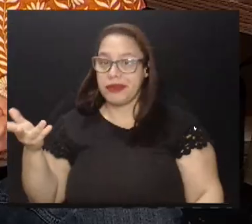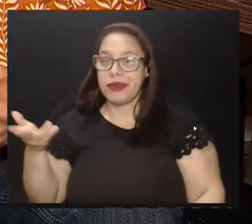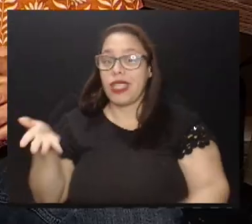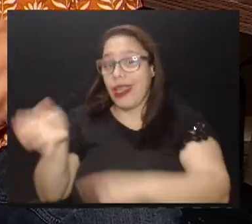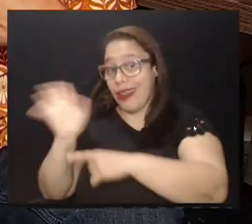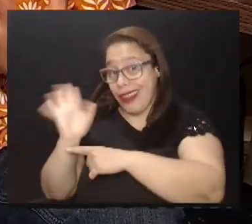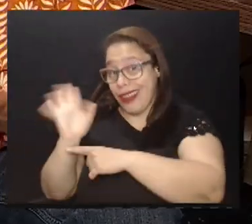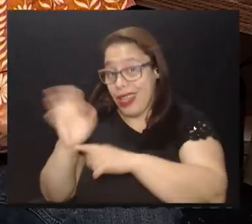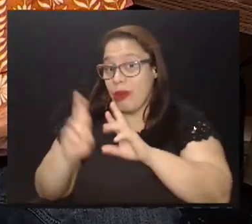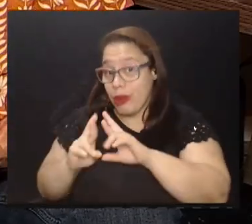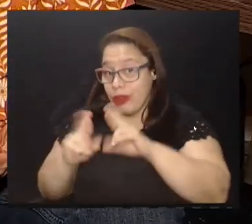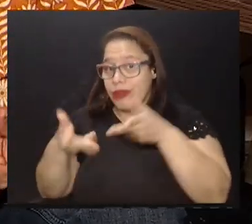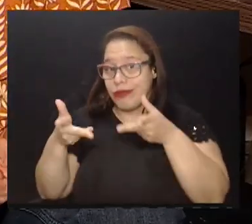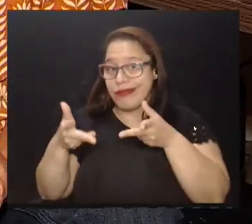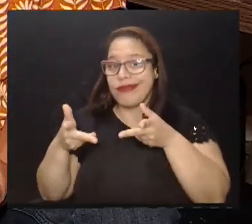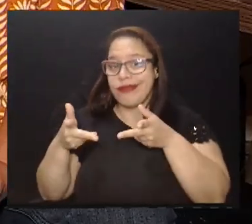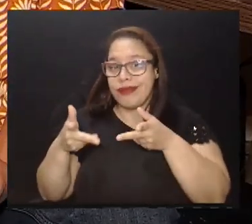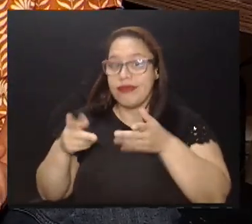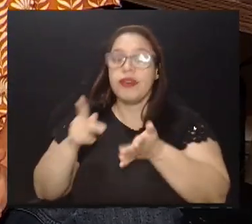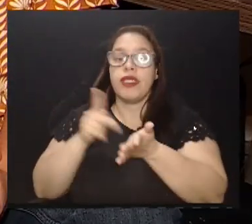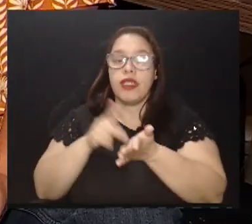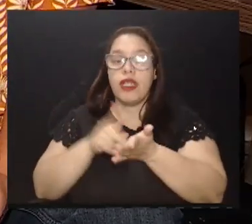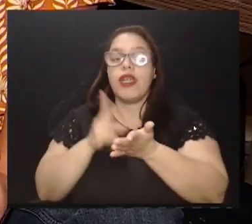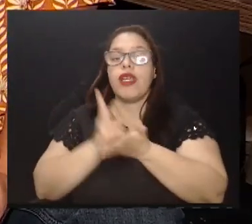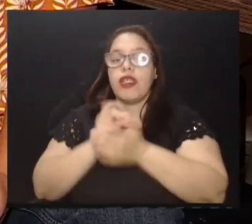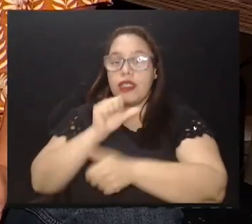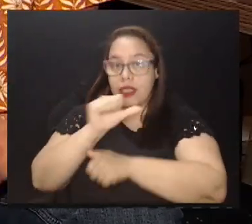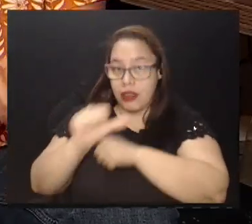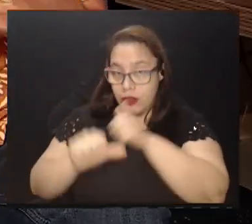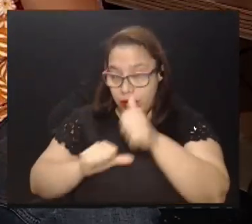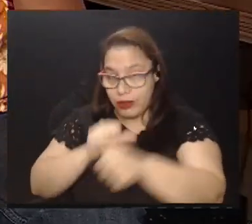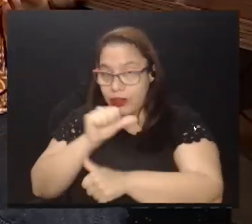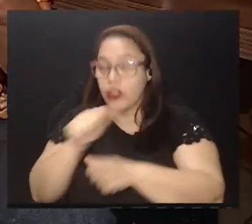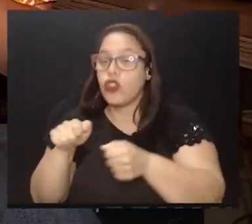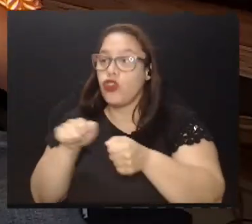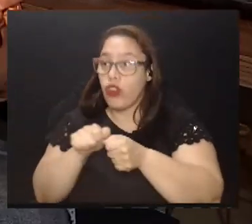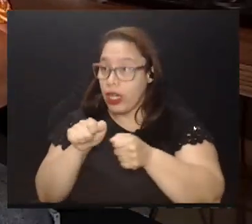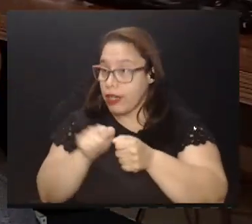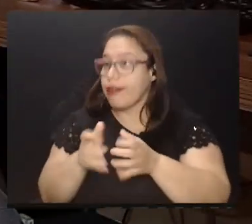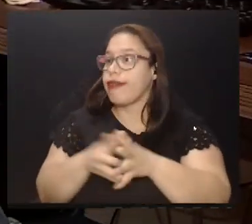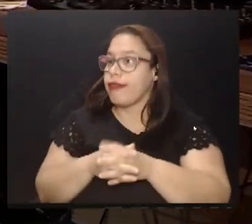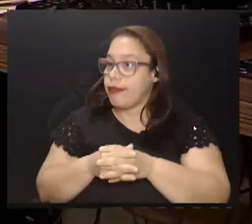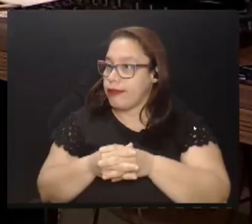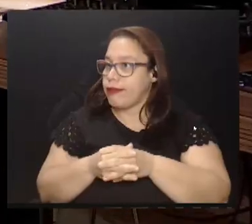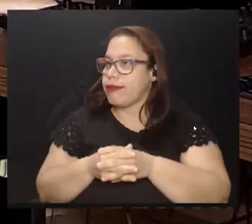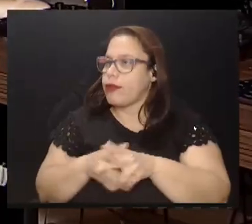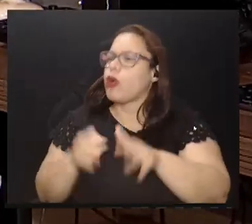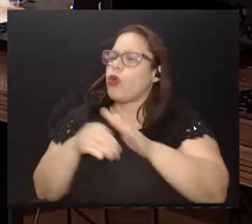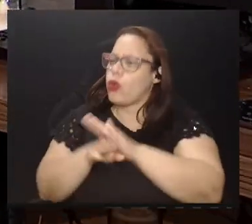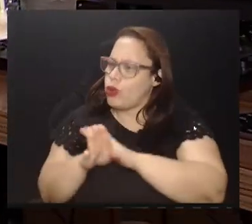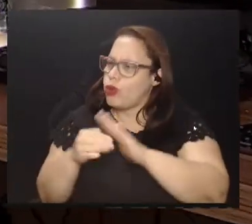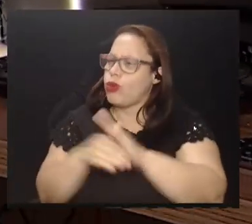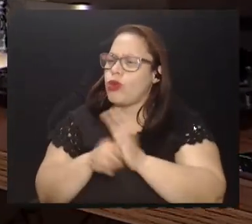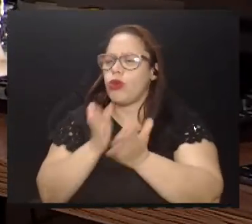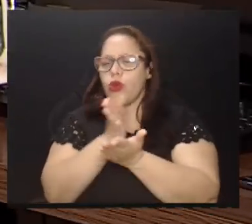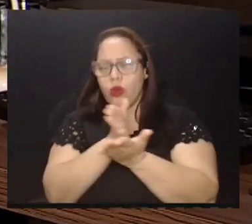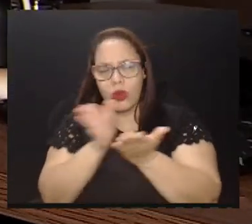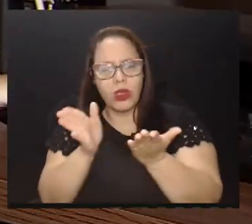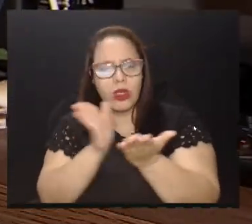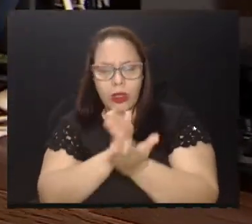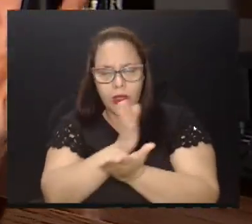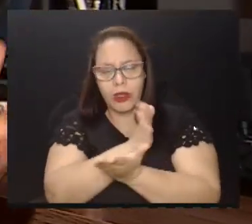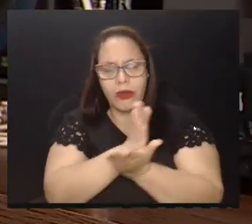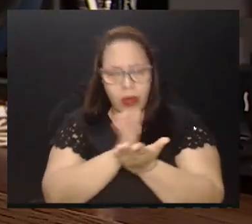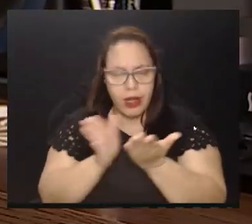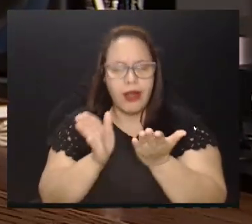cinema, na verdade, está sempre se inventando também da maneira de fazer. A gente costuma separar muito... É muito comum